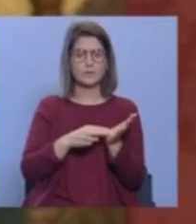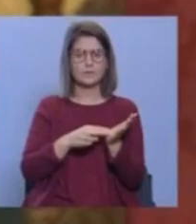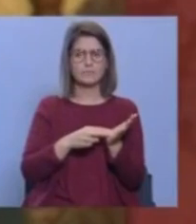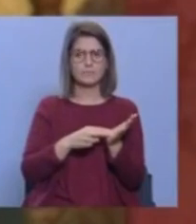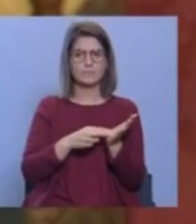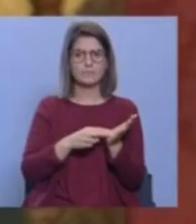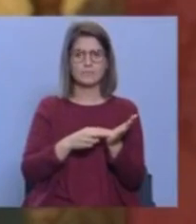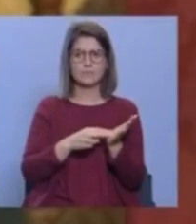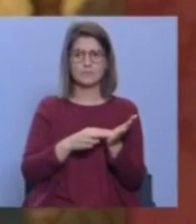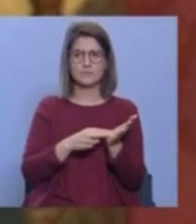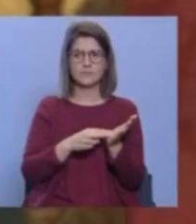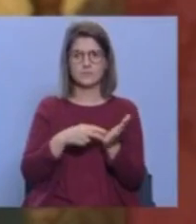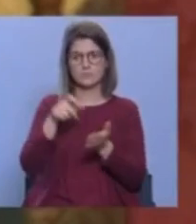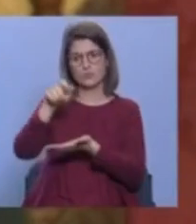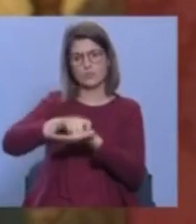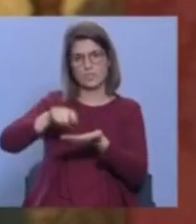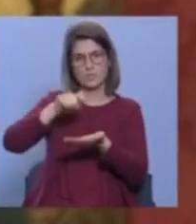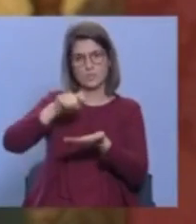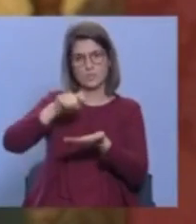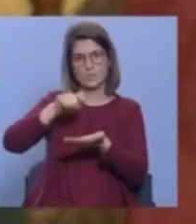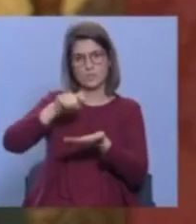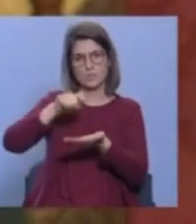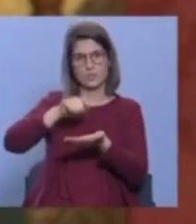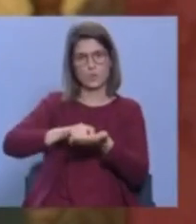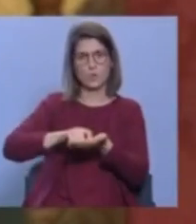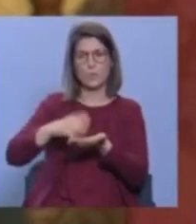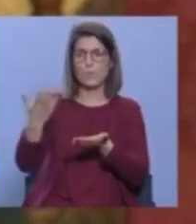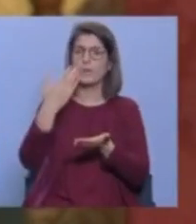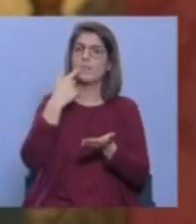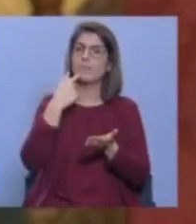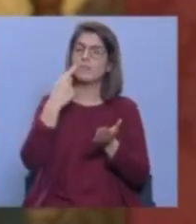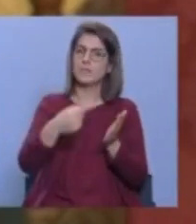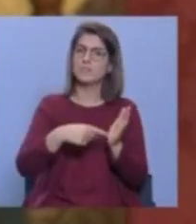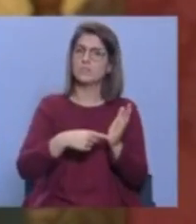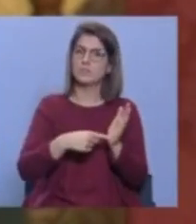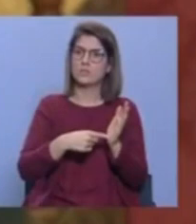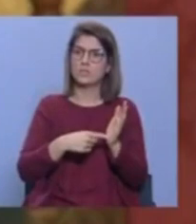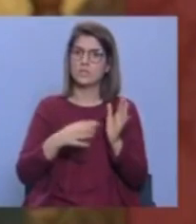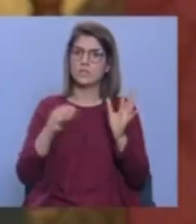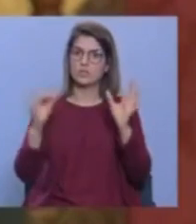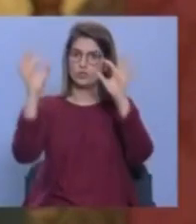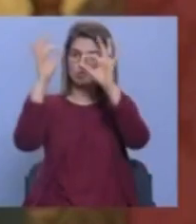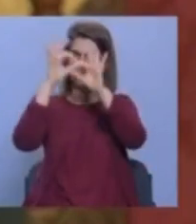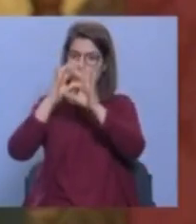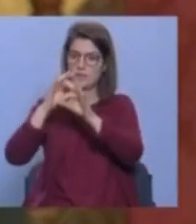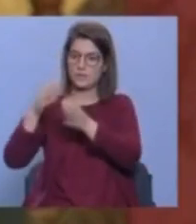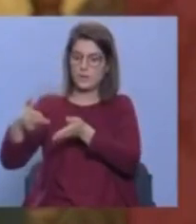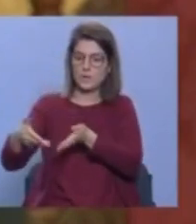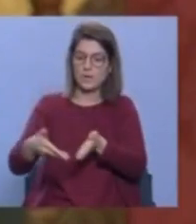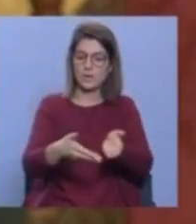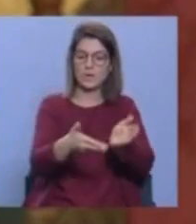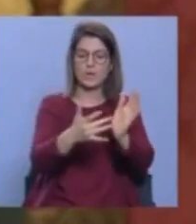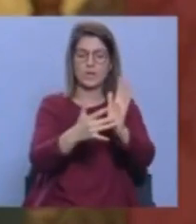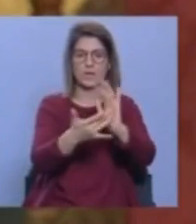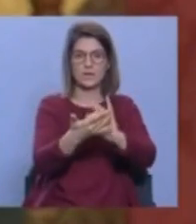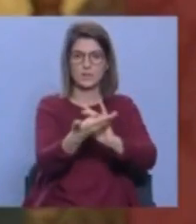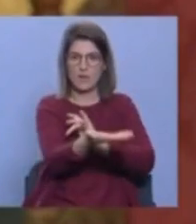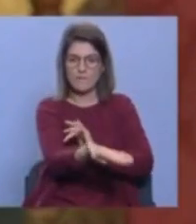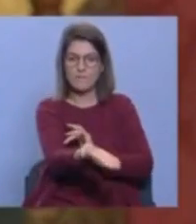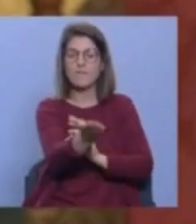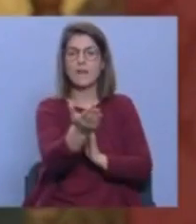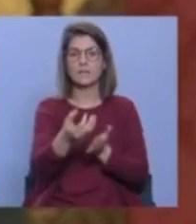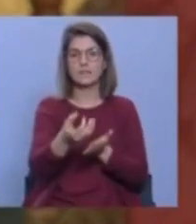o Escritor Sagrado diz-nos que foi o Espírito que conduziu Cristo